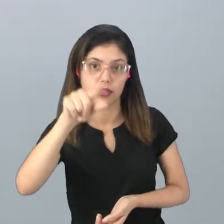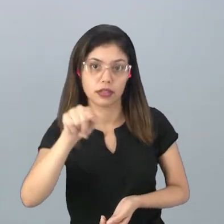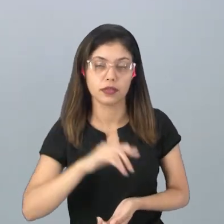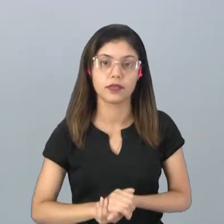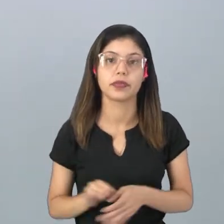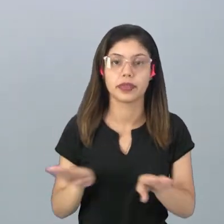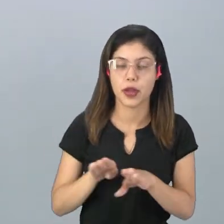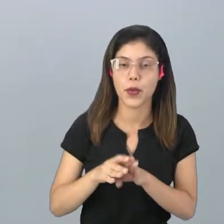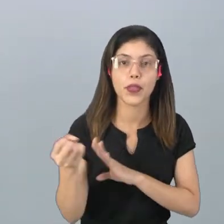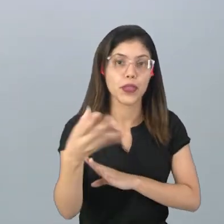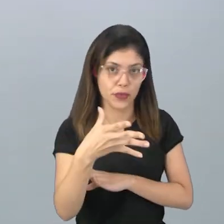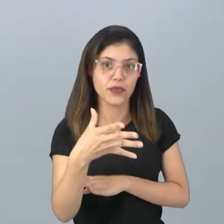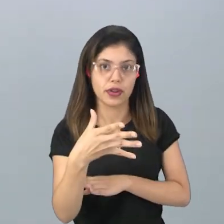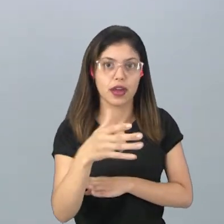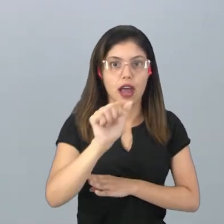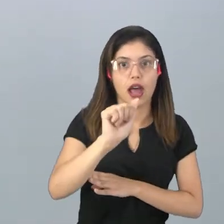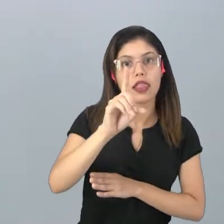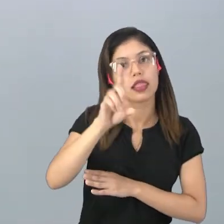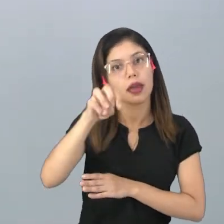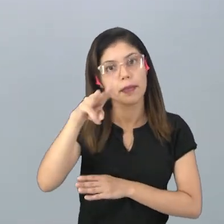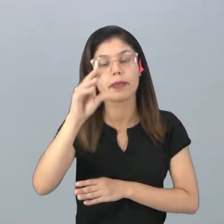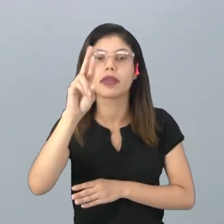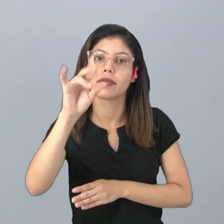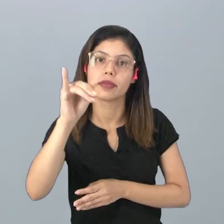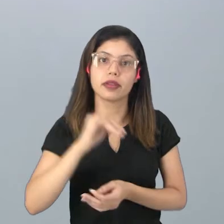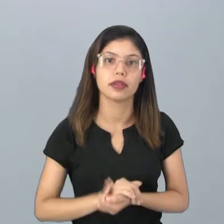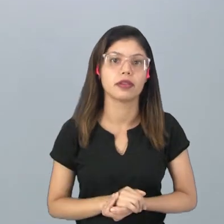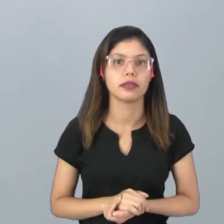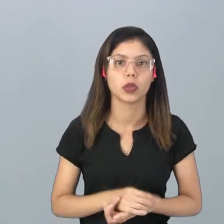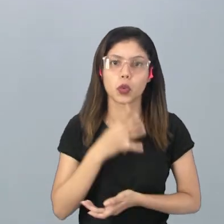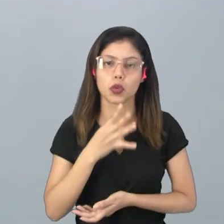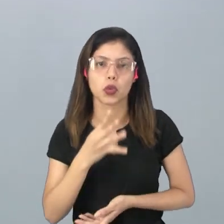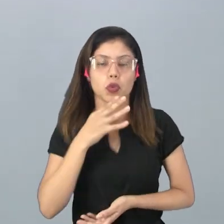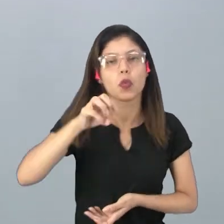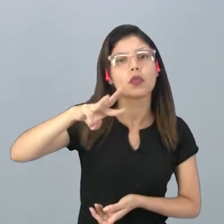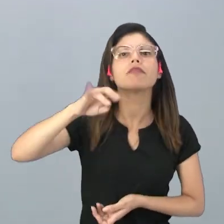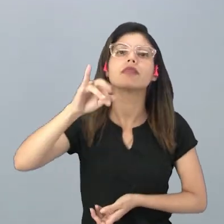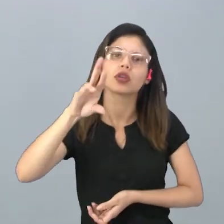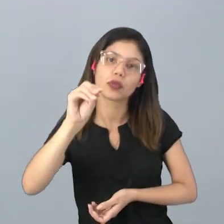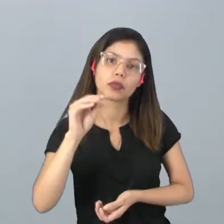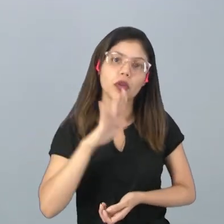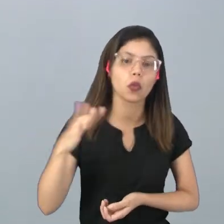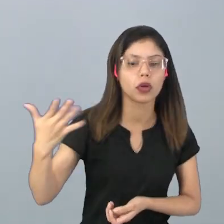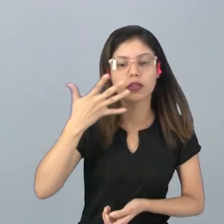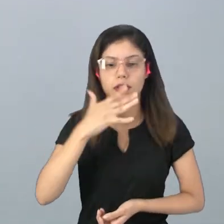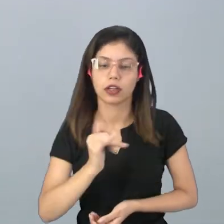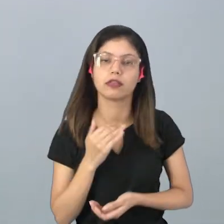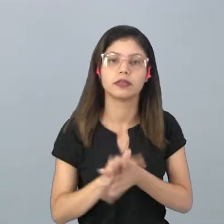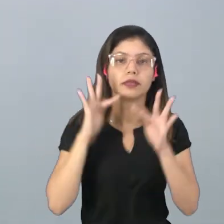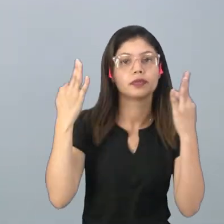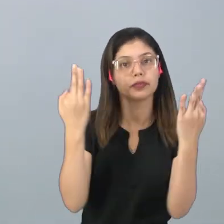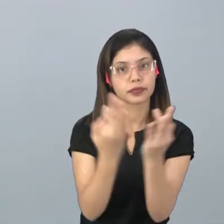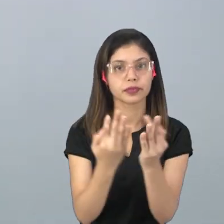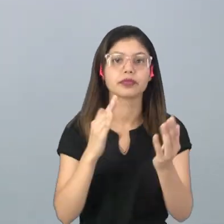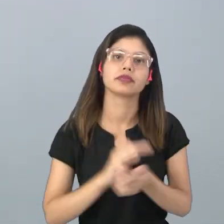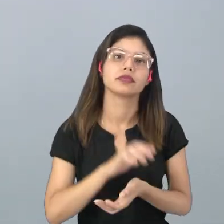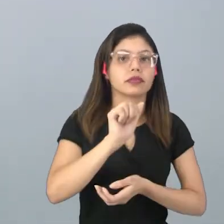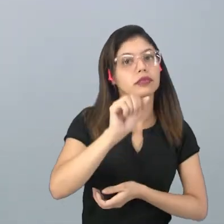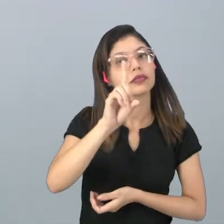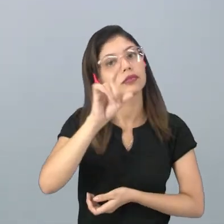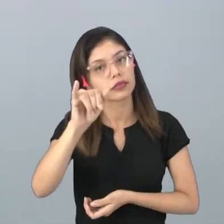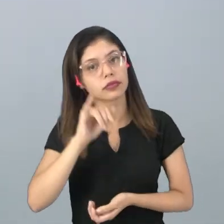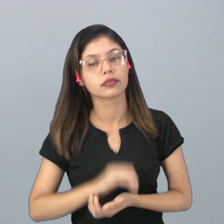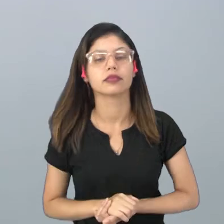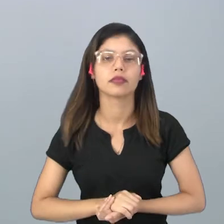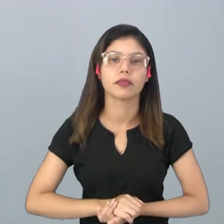chamada Beatriz, e um irmão mais novo chamado Ademir, mais conhecido como Miro. Quando criança, sua família o